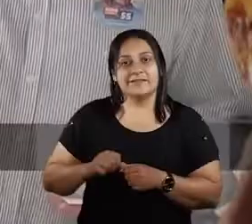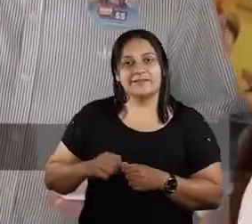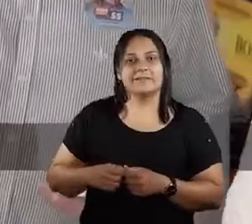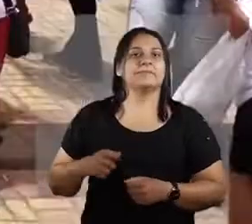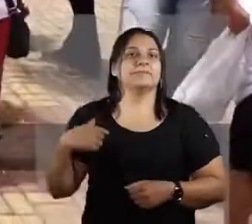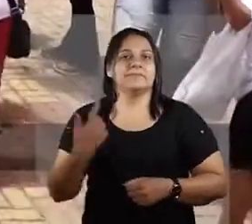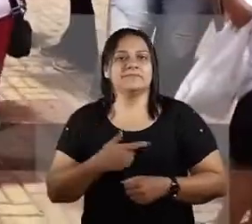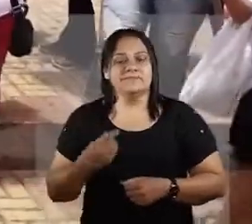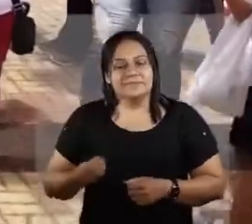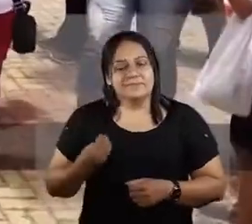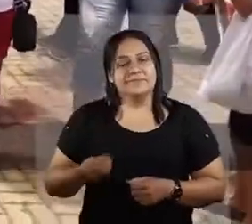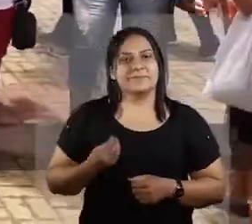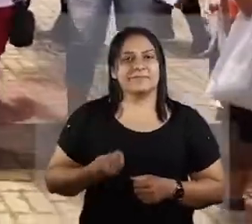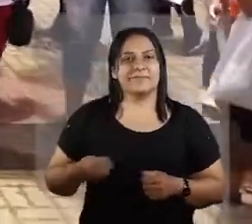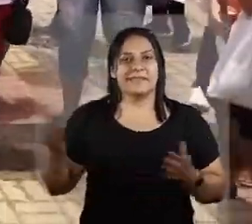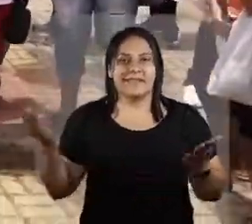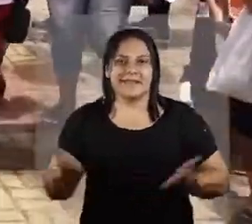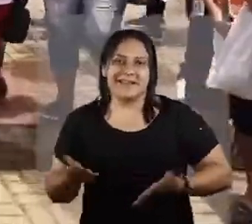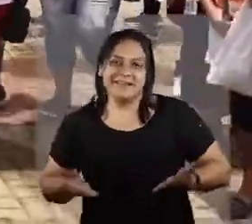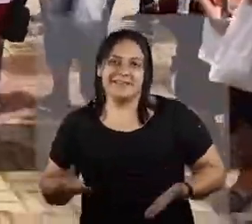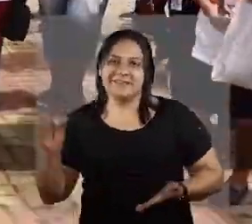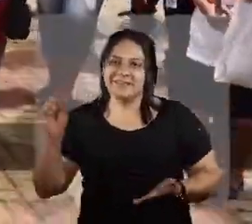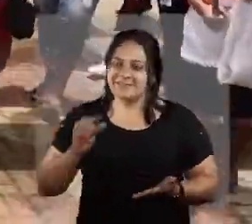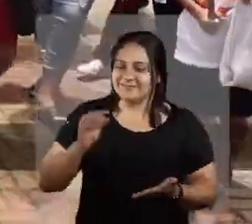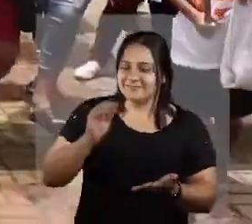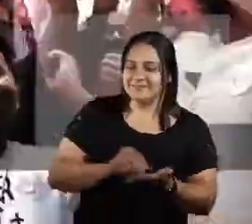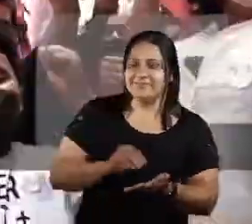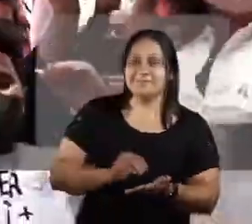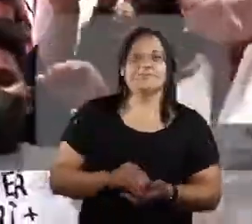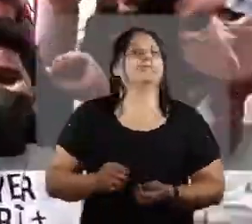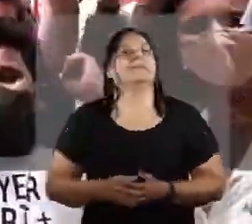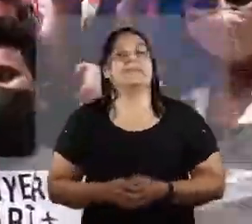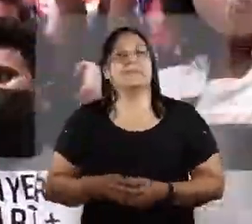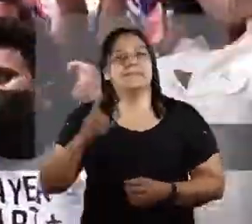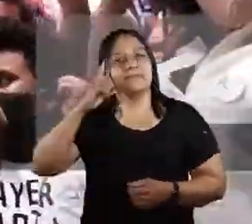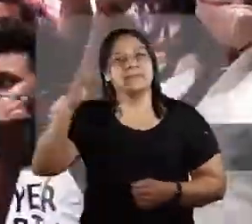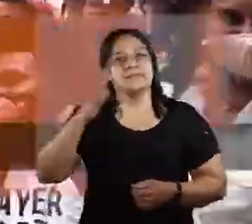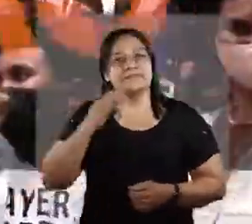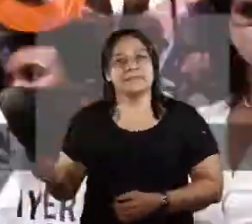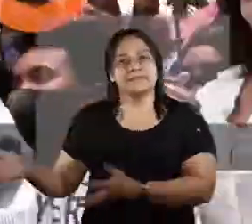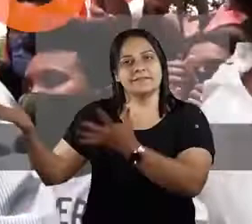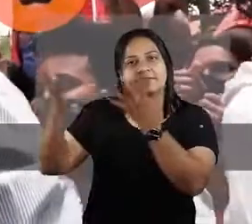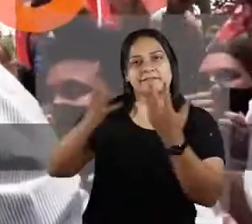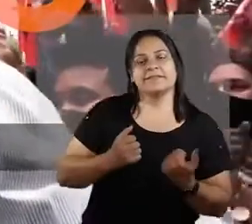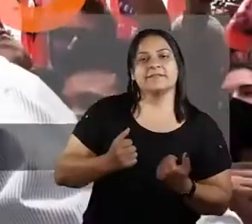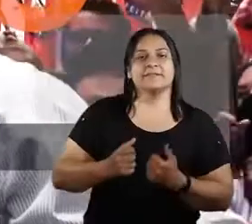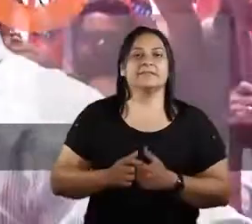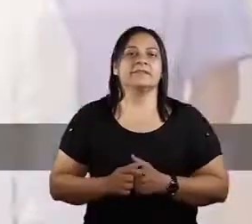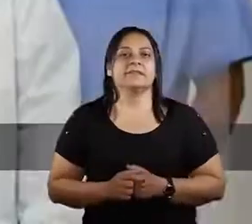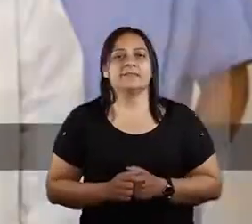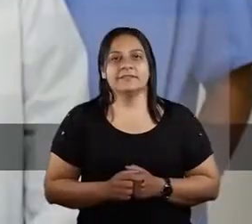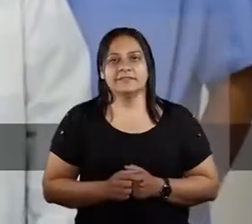dia. Agora falta muito pouco. Dias melhores virão.